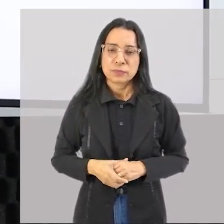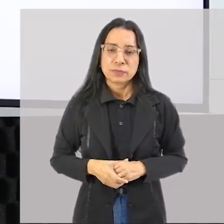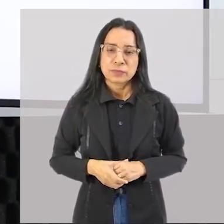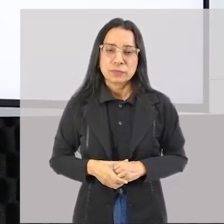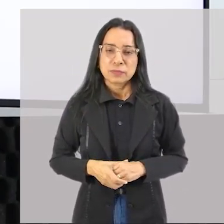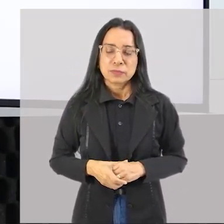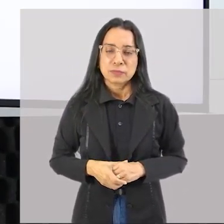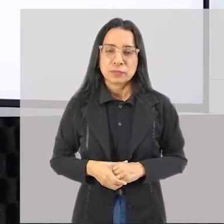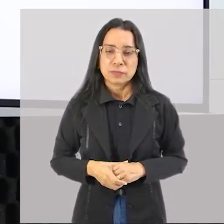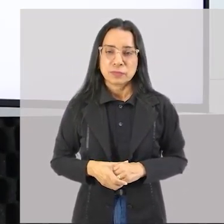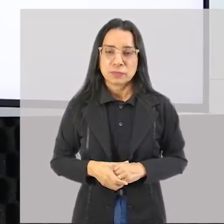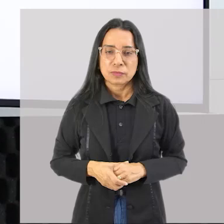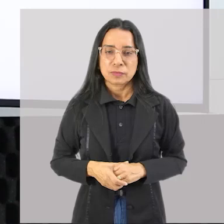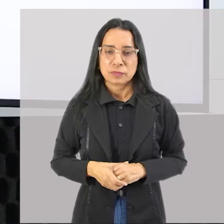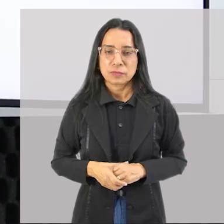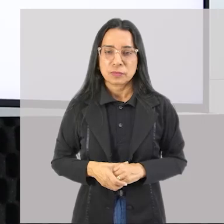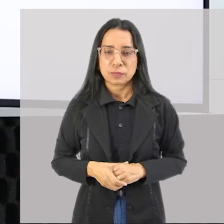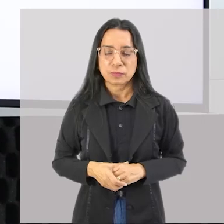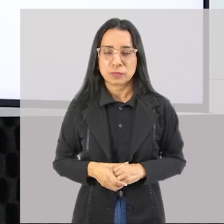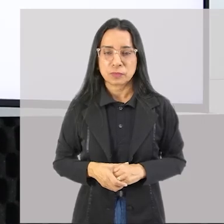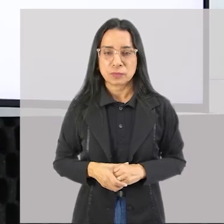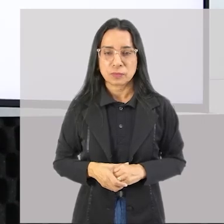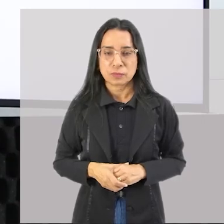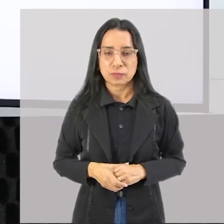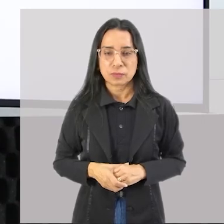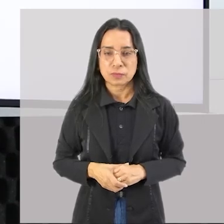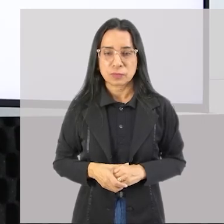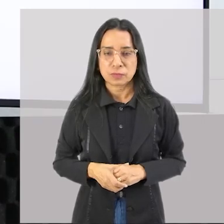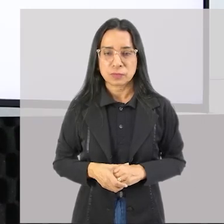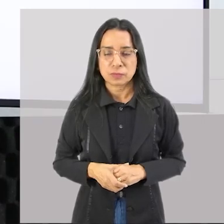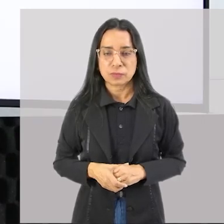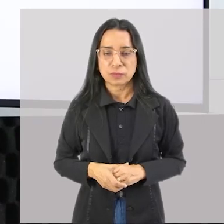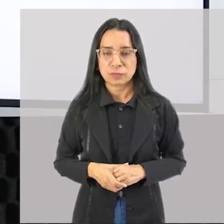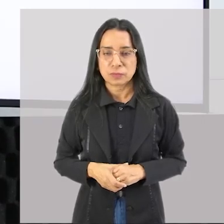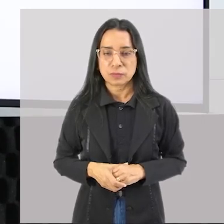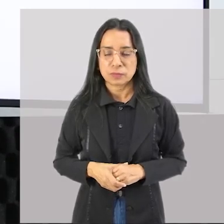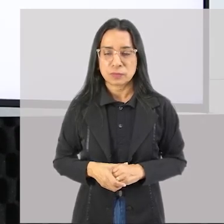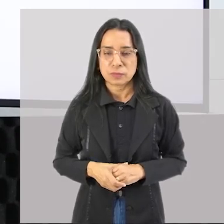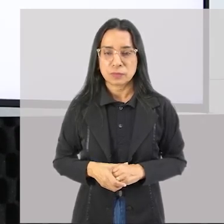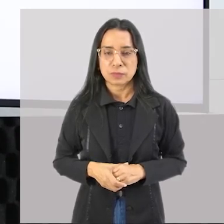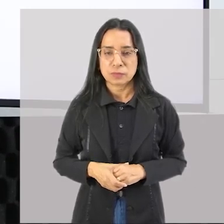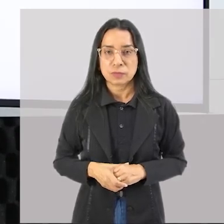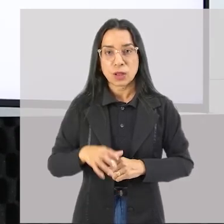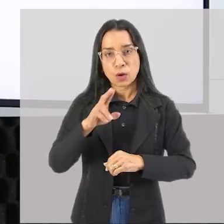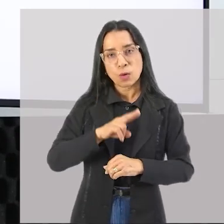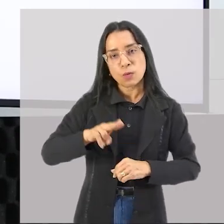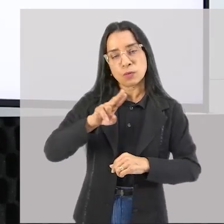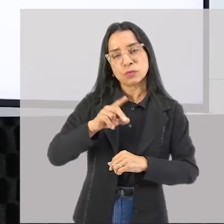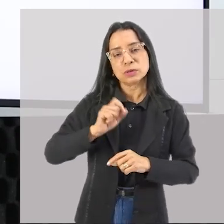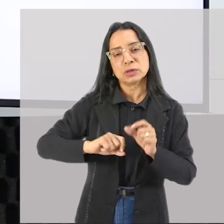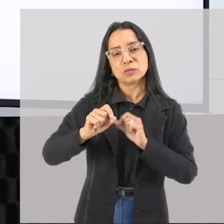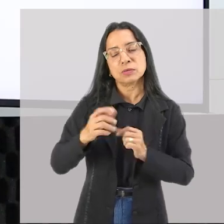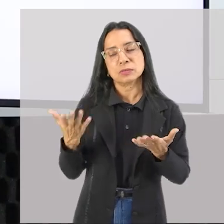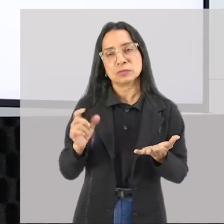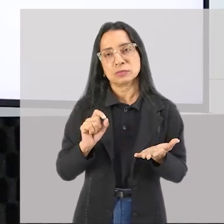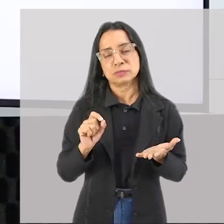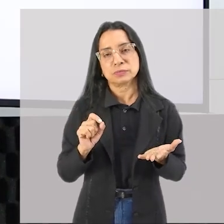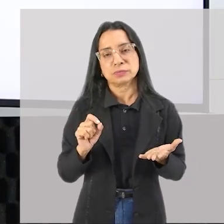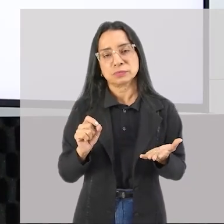quer falar. Actually, in fact, você usa quando você quer demarcar essa situação